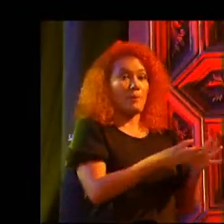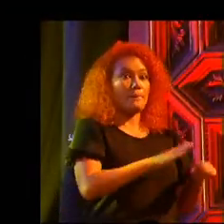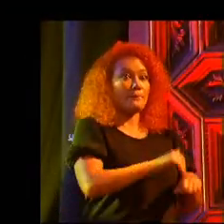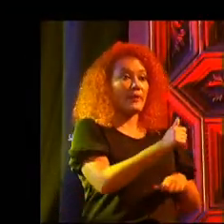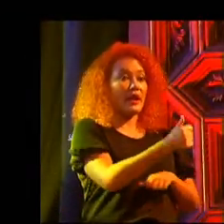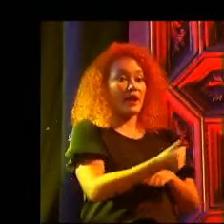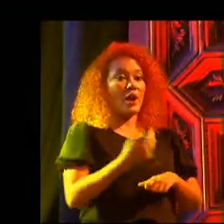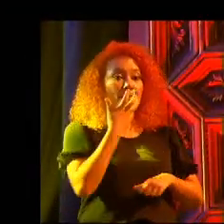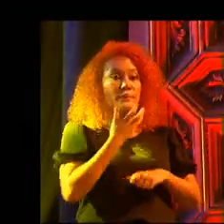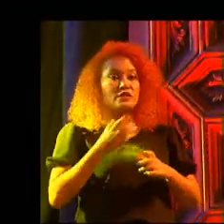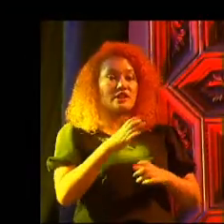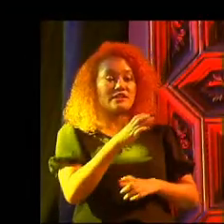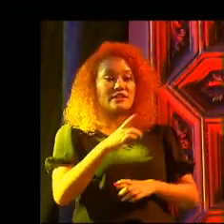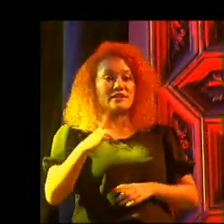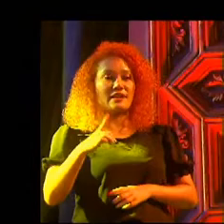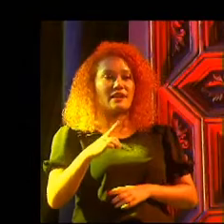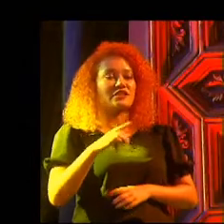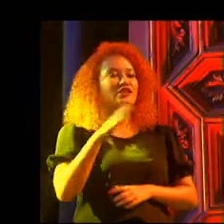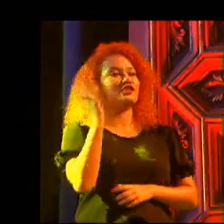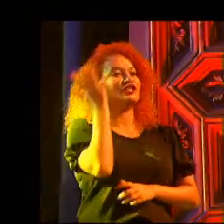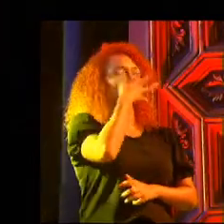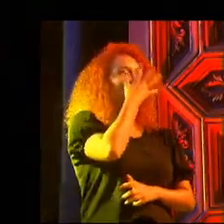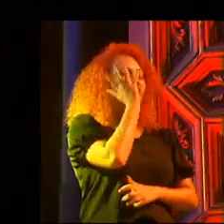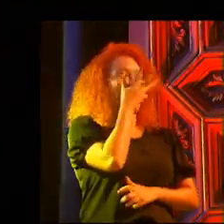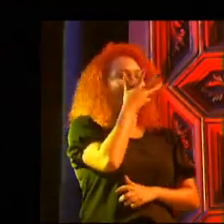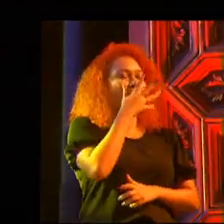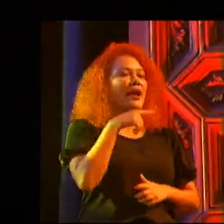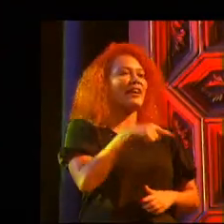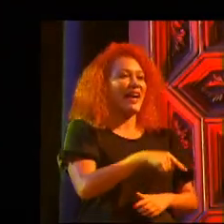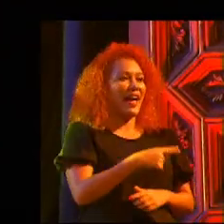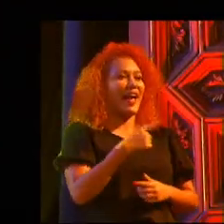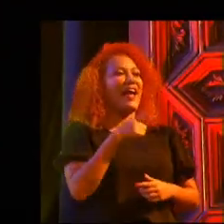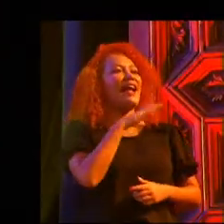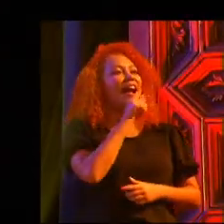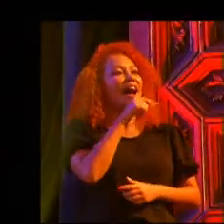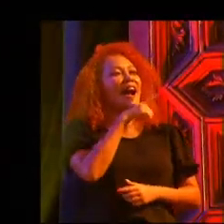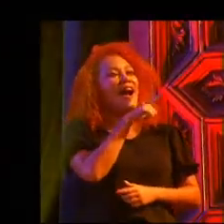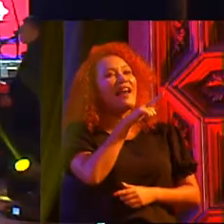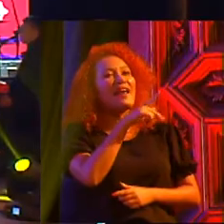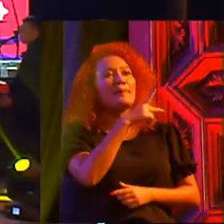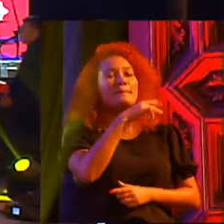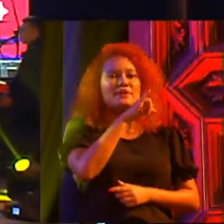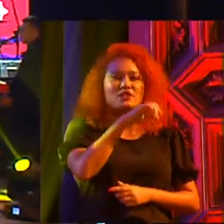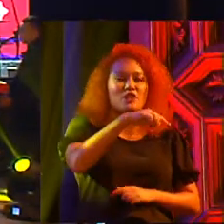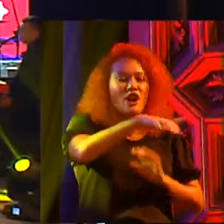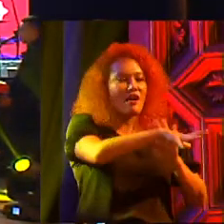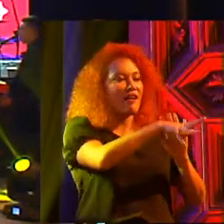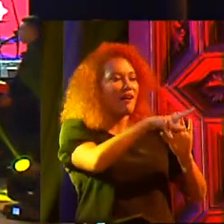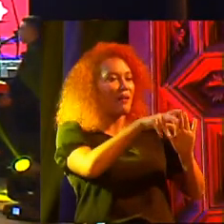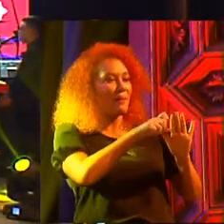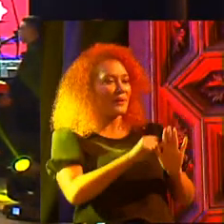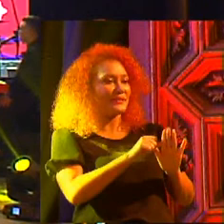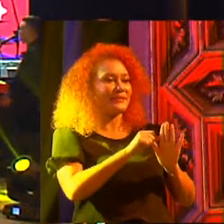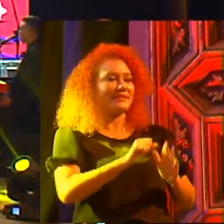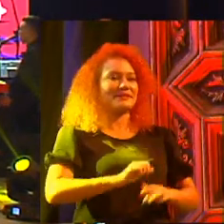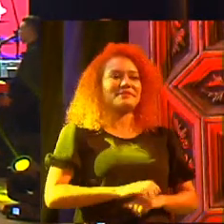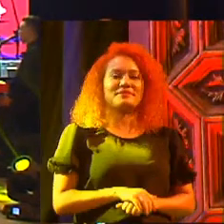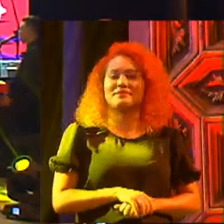Brega, Joelma com o álbum Isso é Calypso na Amazônia! Uhul!